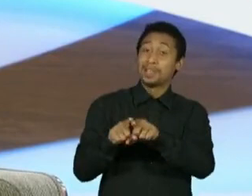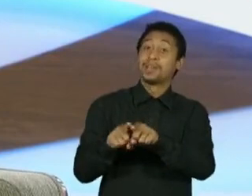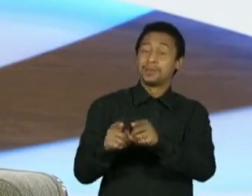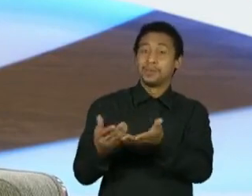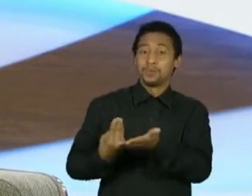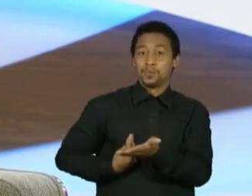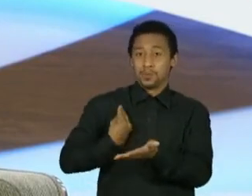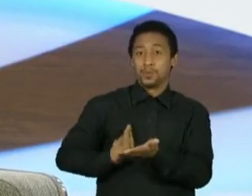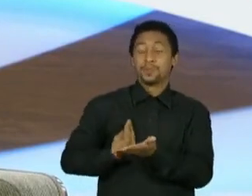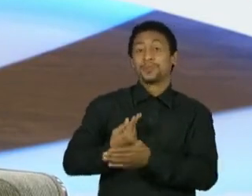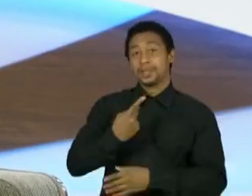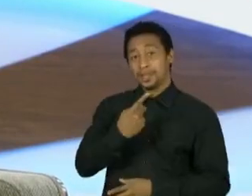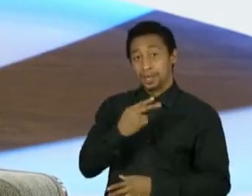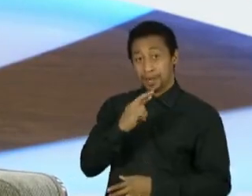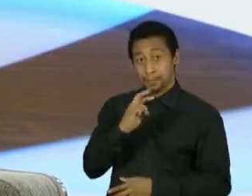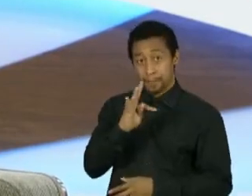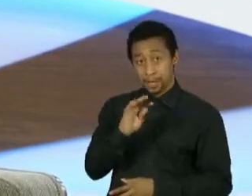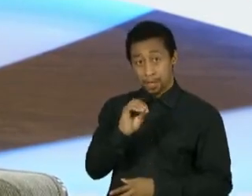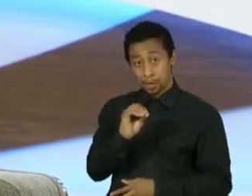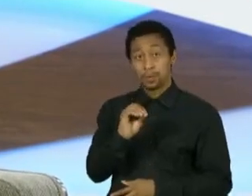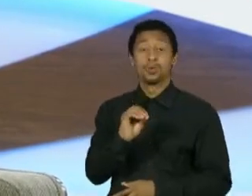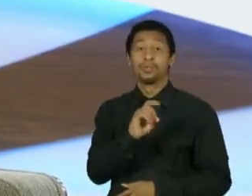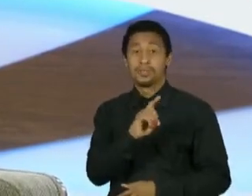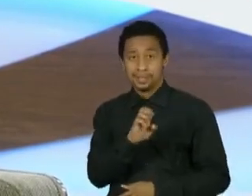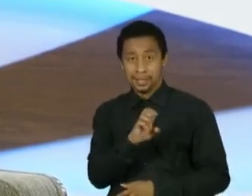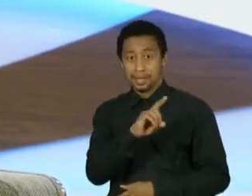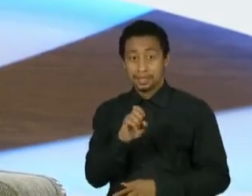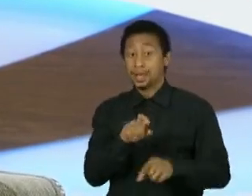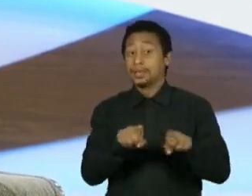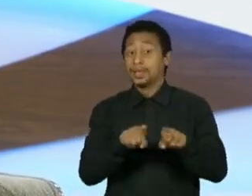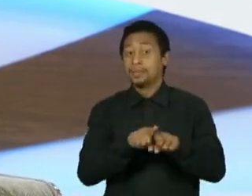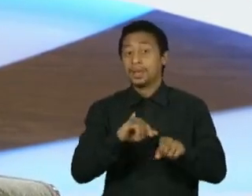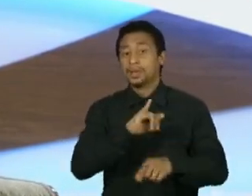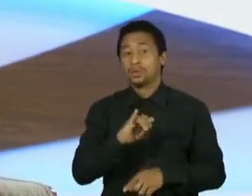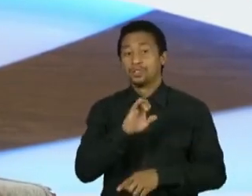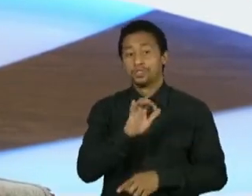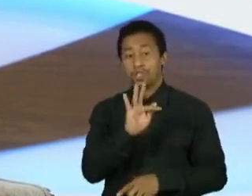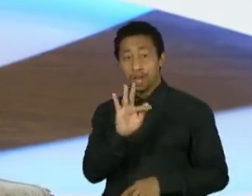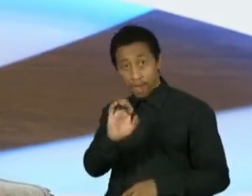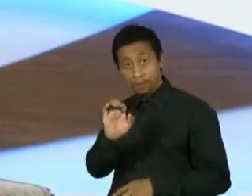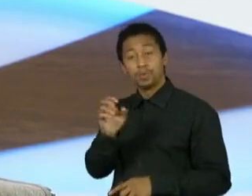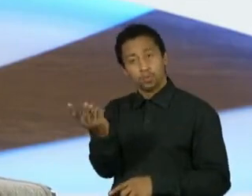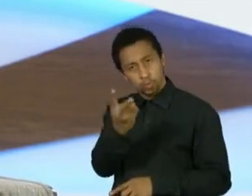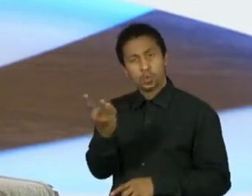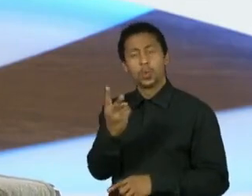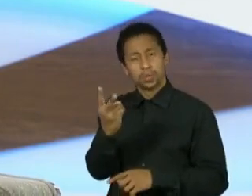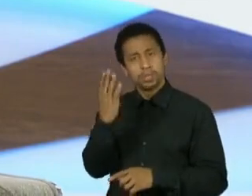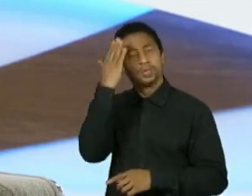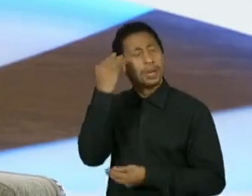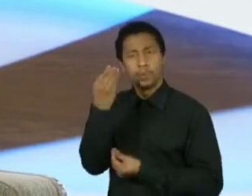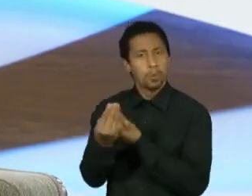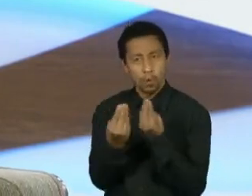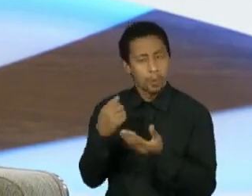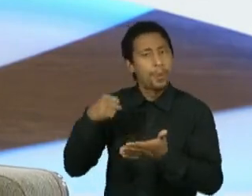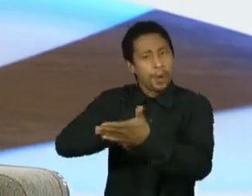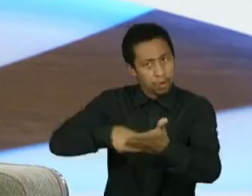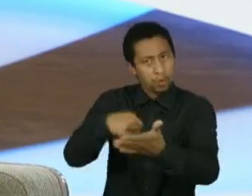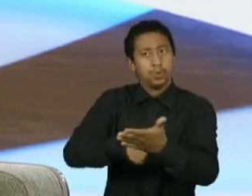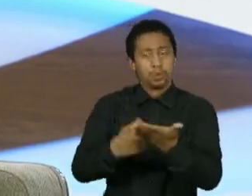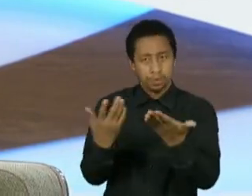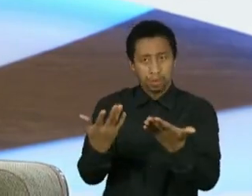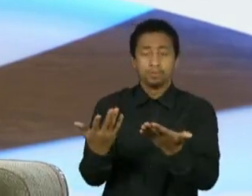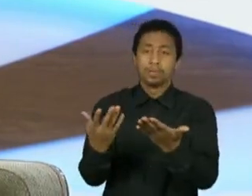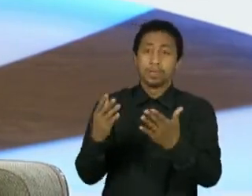Jeff e o Preto Zezé, mas que a gente consiga incidir e, quem sabe, trazer ideias para políticas públicas eficientes